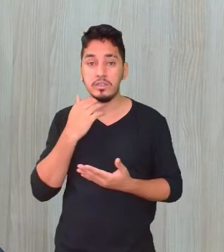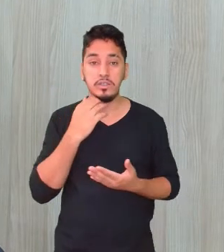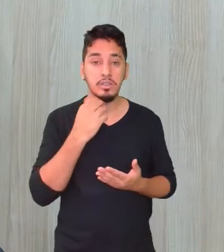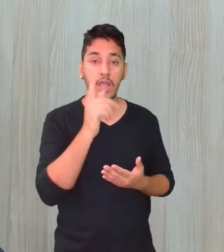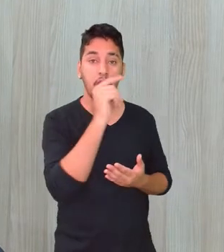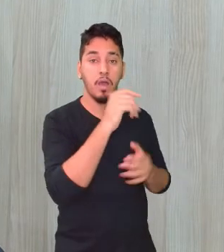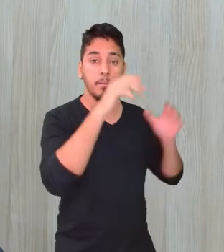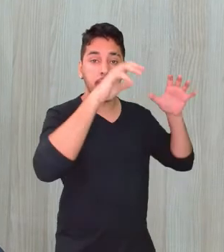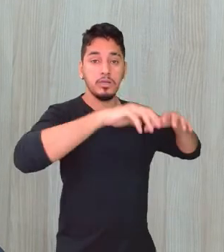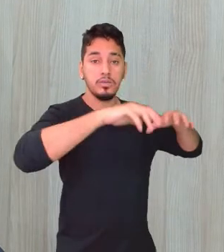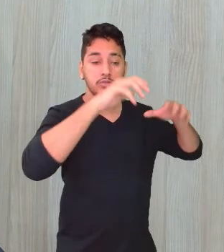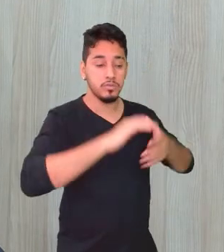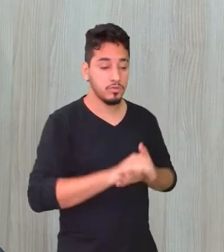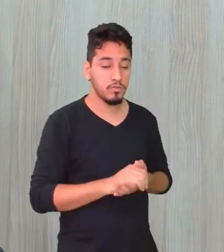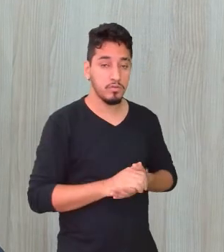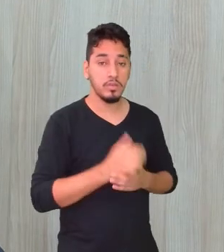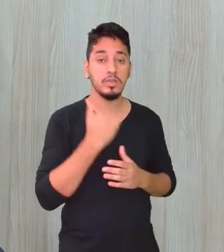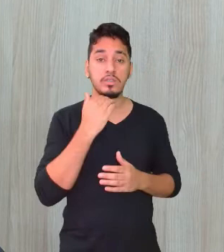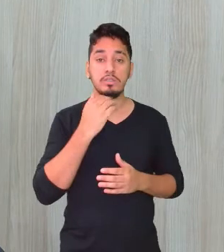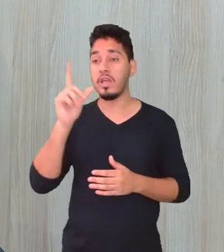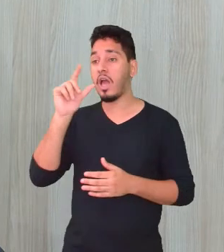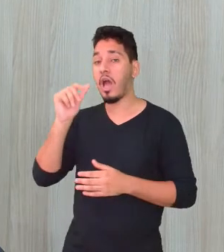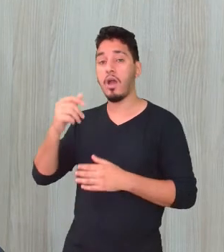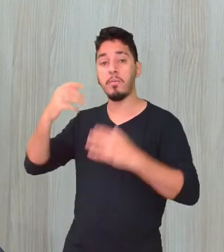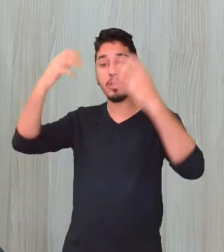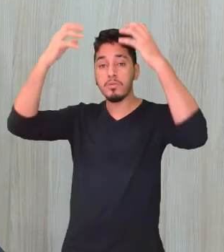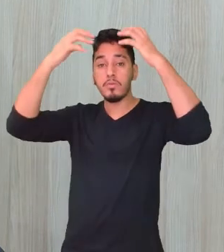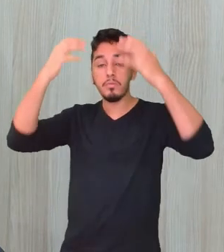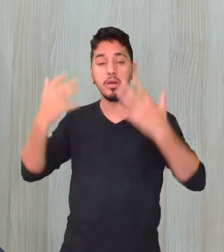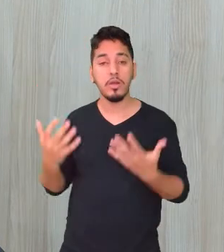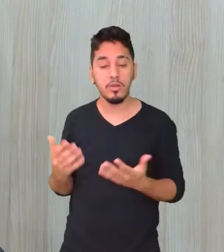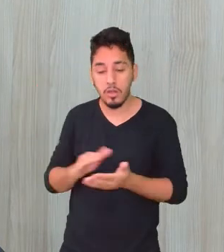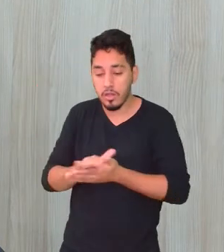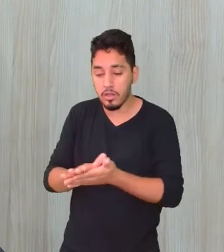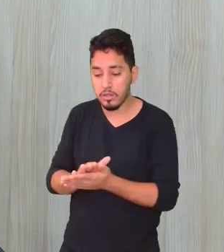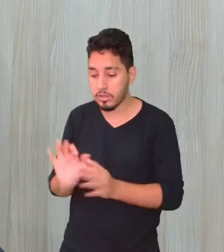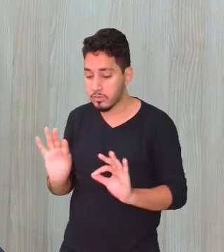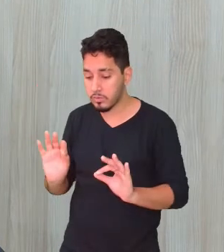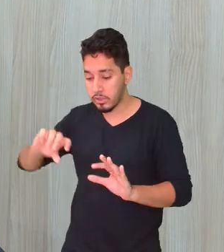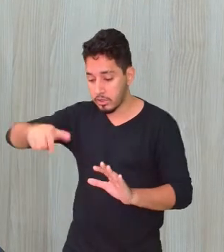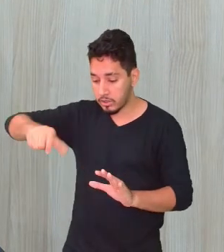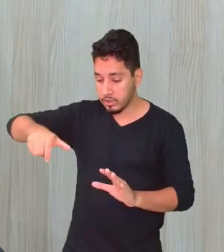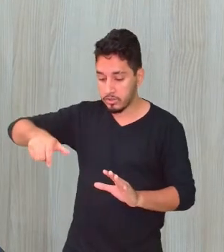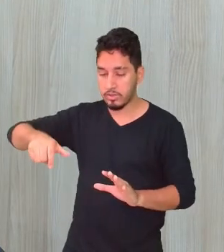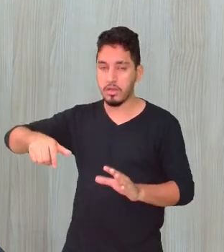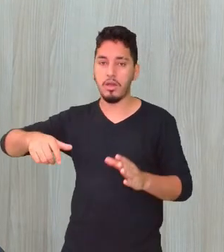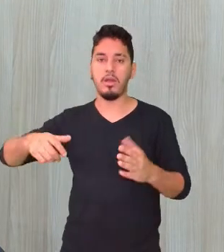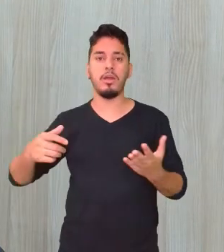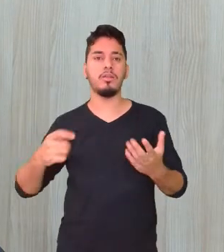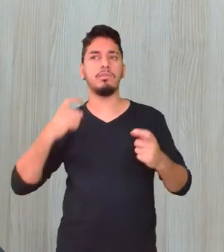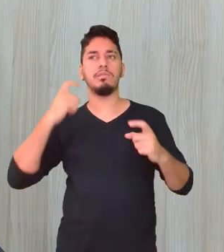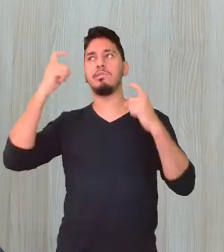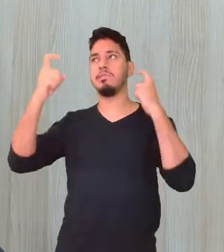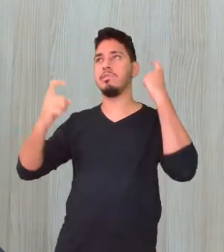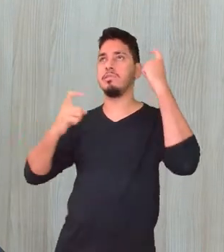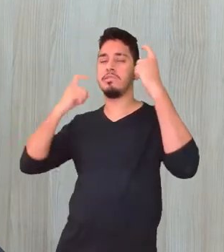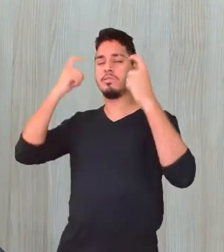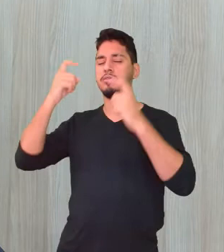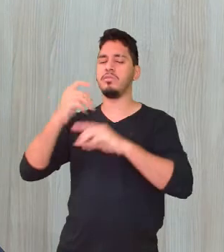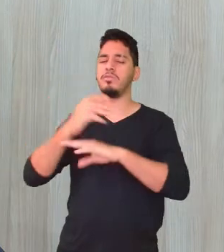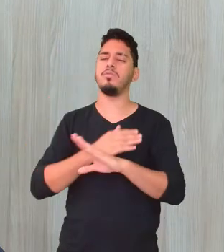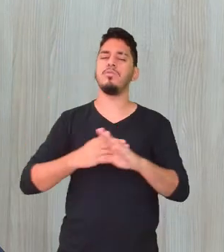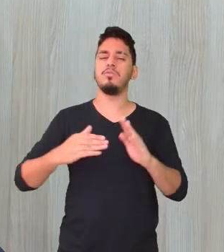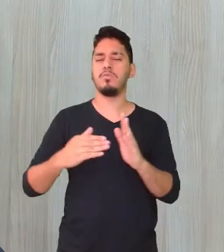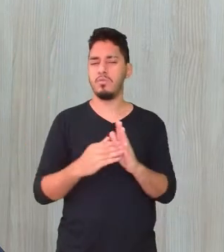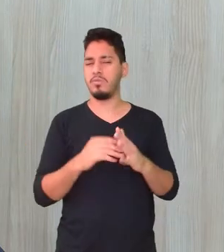né? Exatamente. O nível da barragem diminui. O nível da barragem diminuindo. Aí começa, né? Racionamento. Assim, tem toda uma série